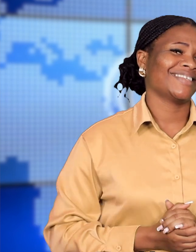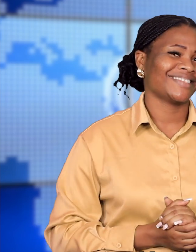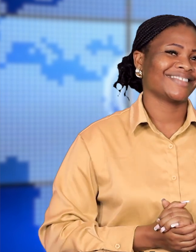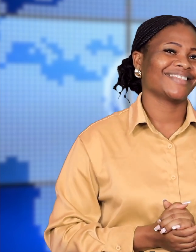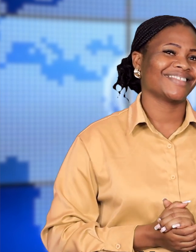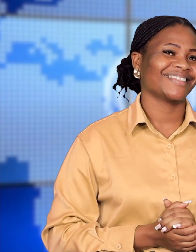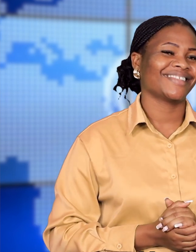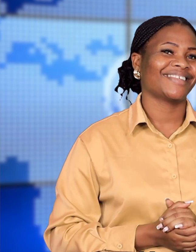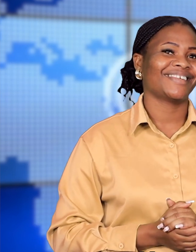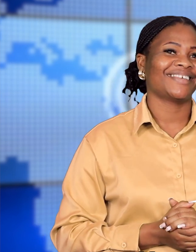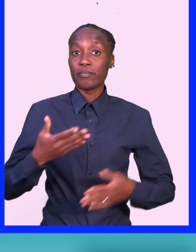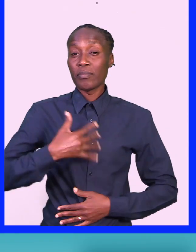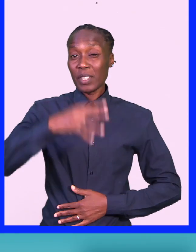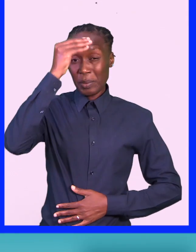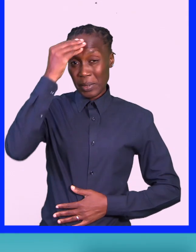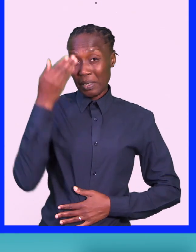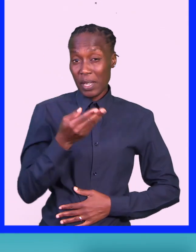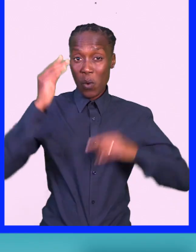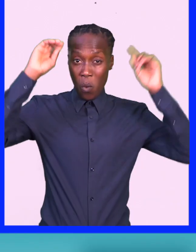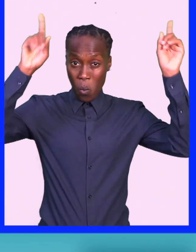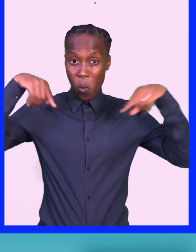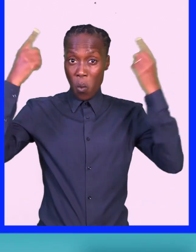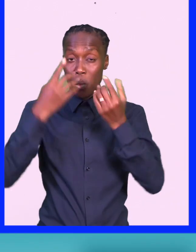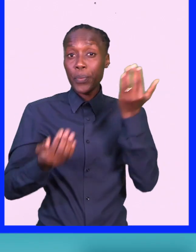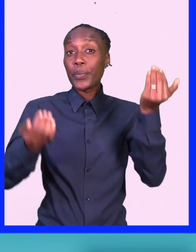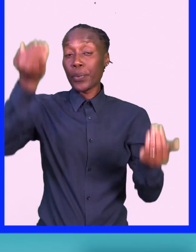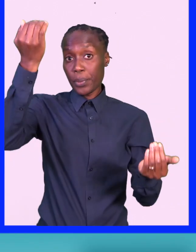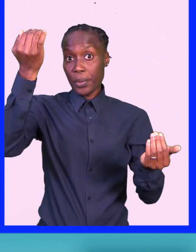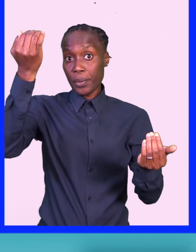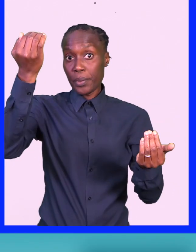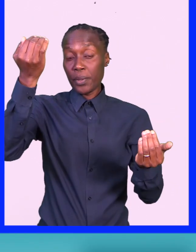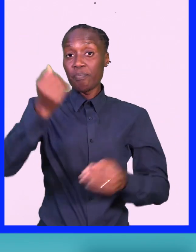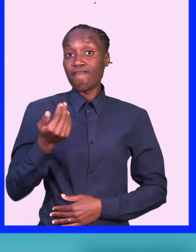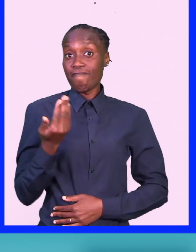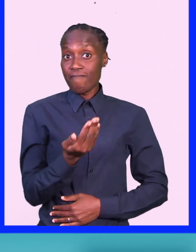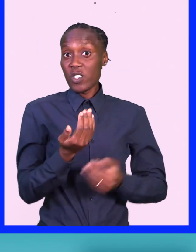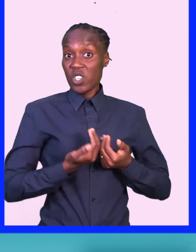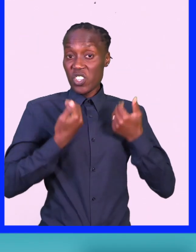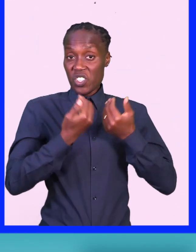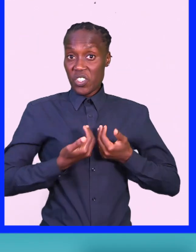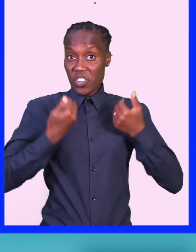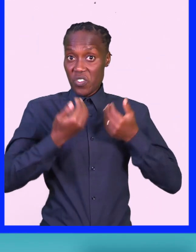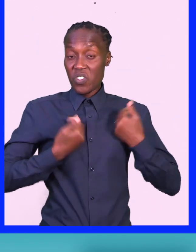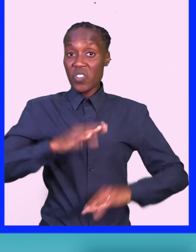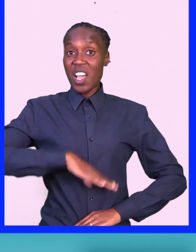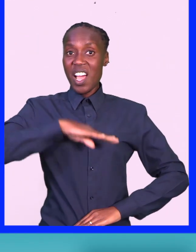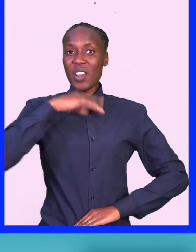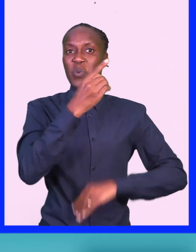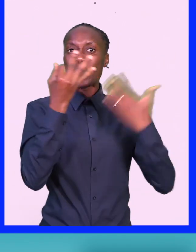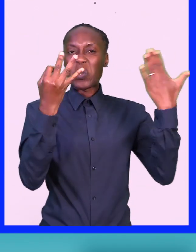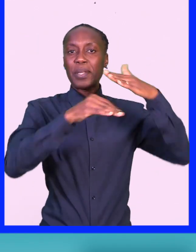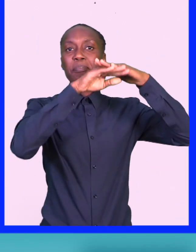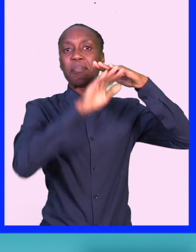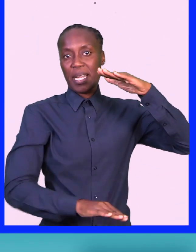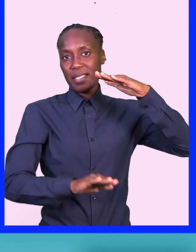juntos? Acompanhem. Eu entendo que união prematura é um ato de unir